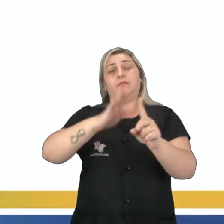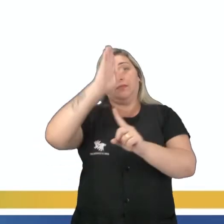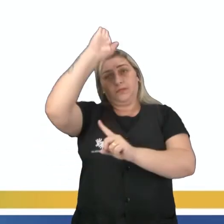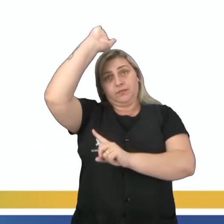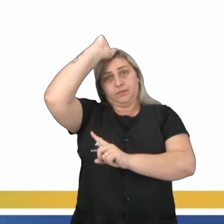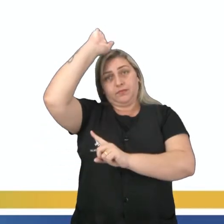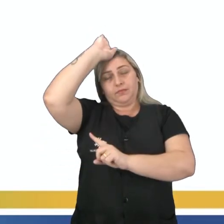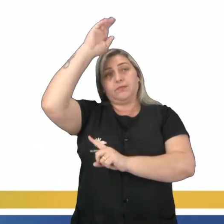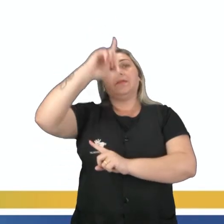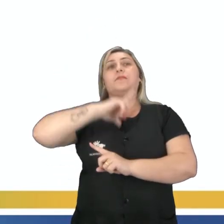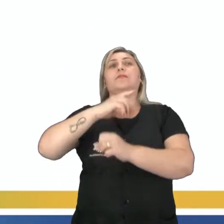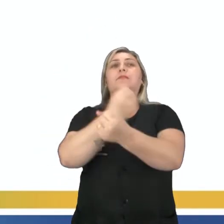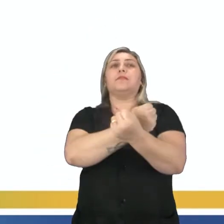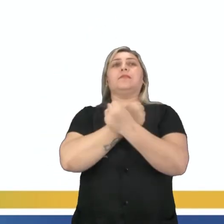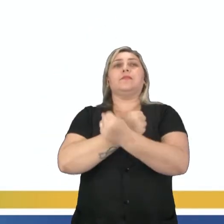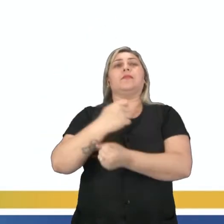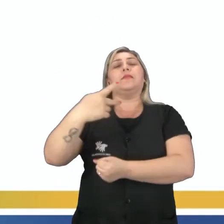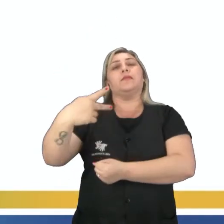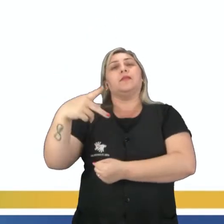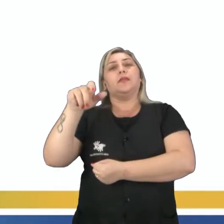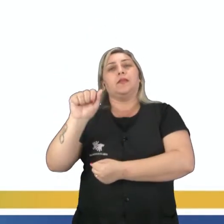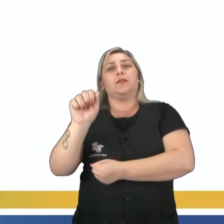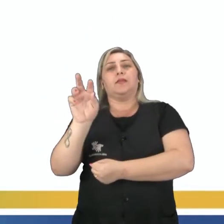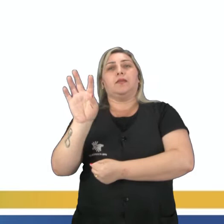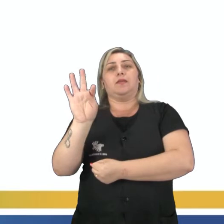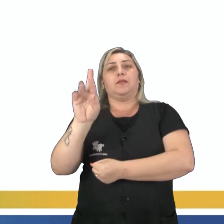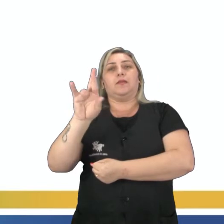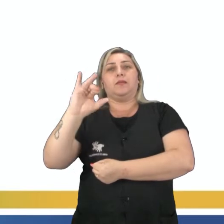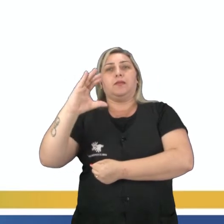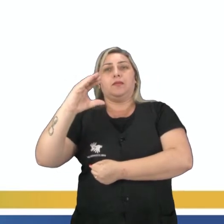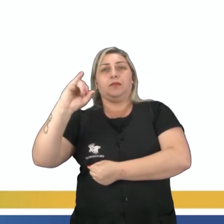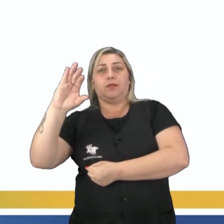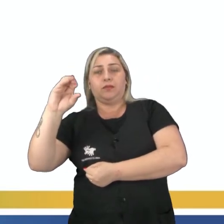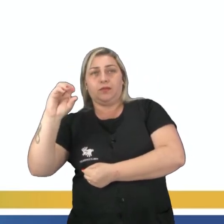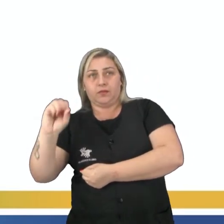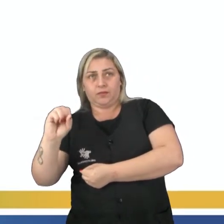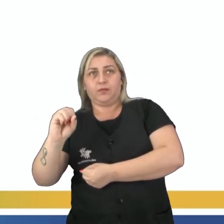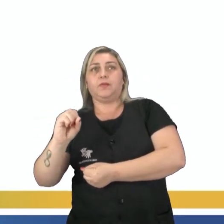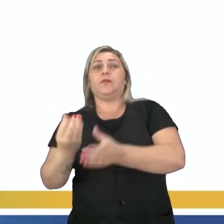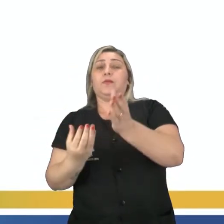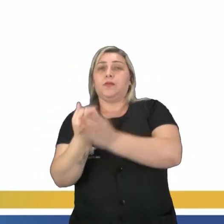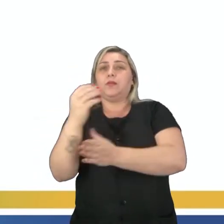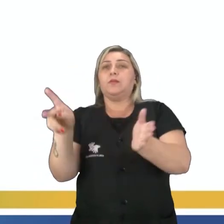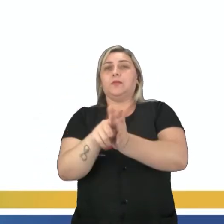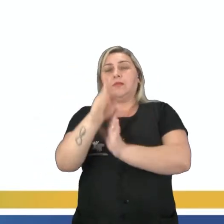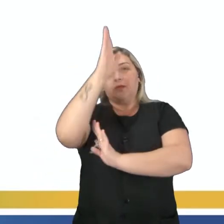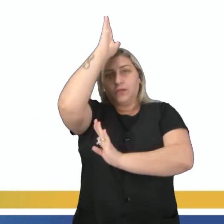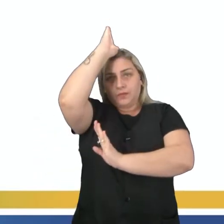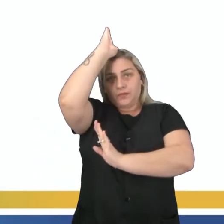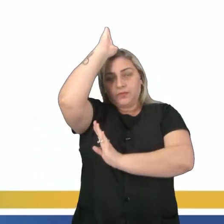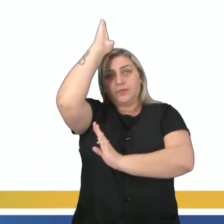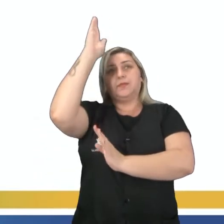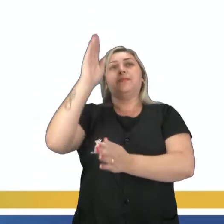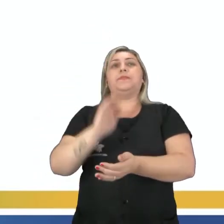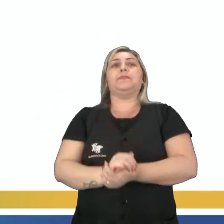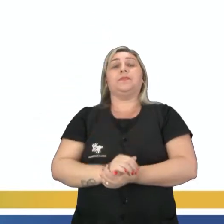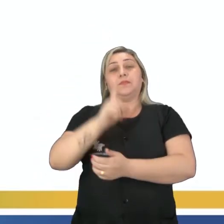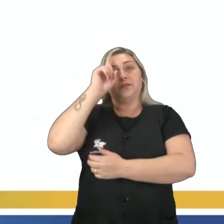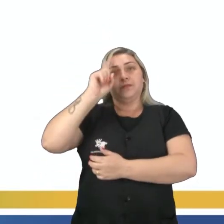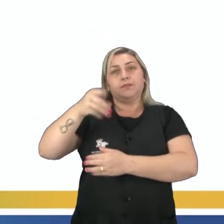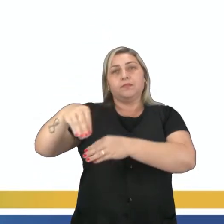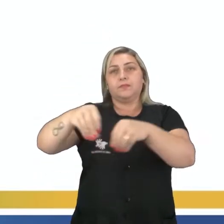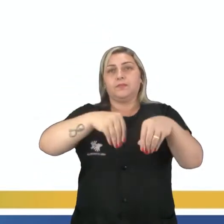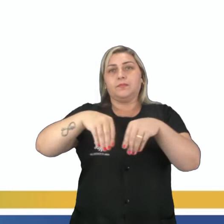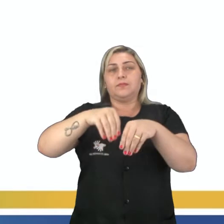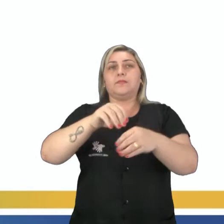escravos. Então, como é que era essa sociedade? Vamos ter os patrícios, que eram os fundadores de Roma e seus descendentes, os maiores proprietários de